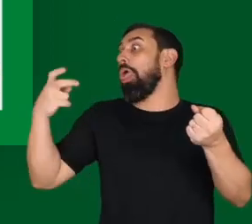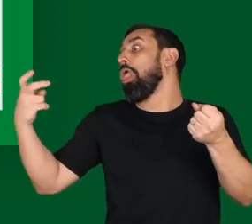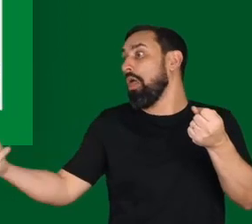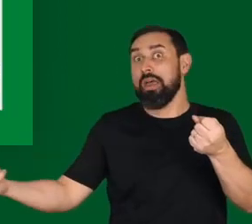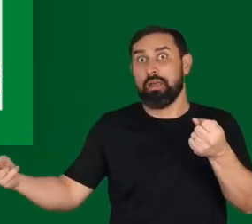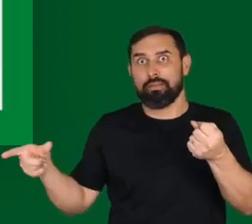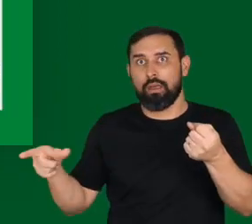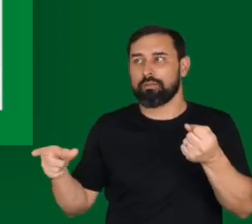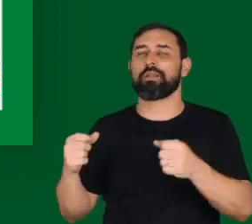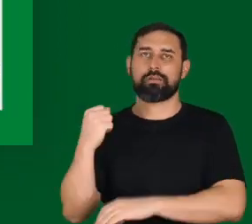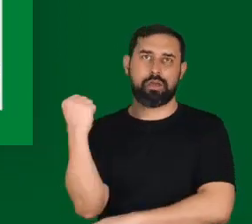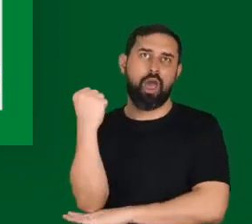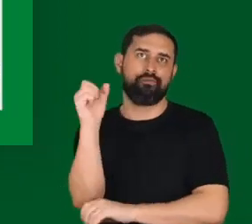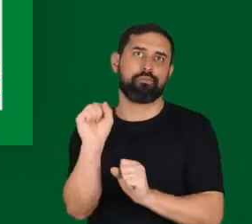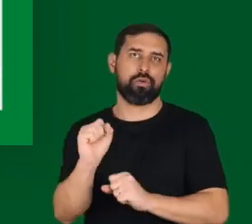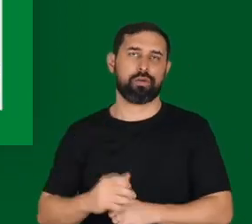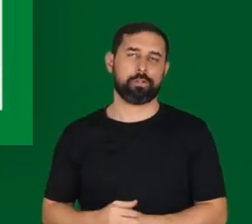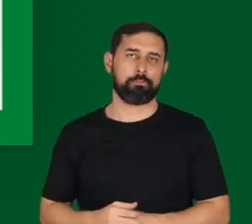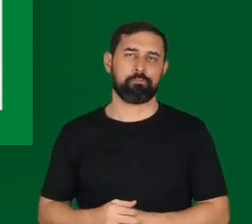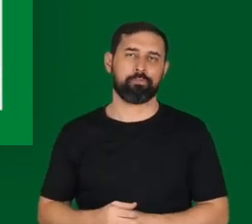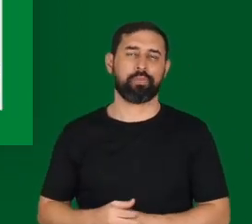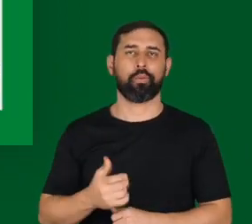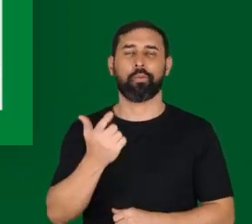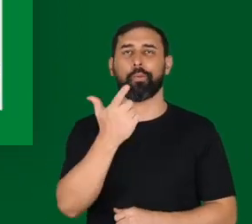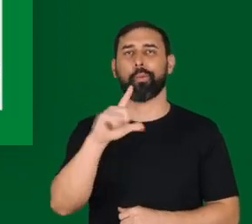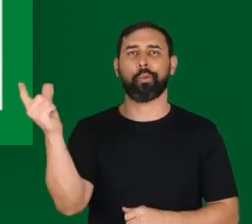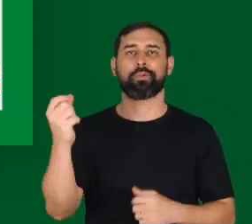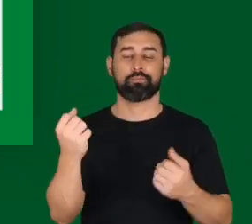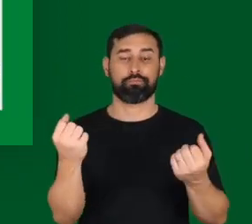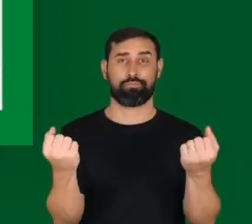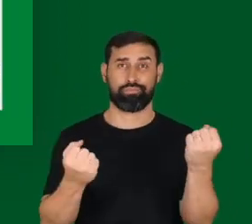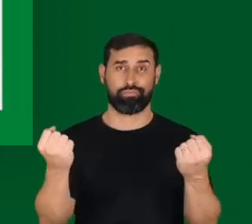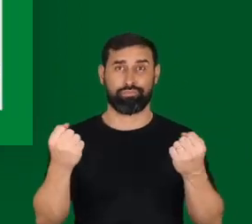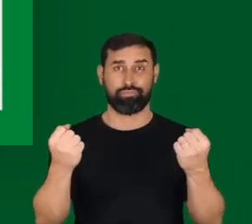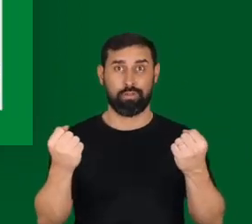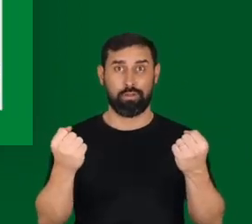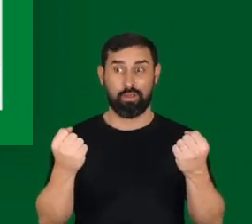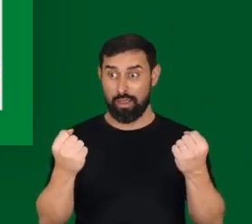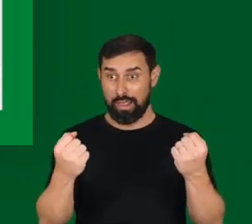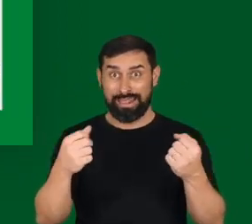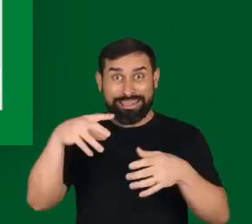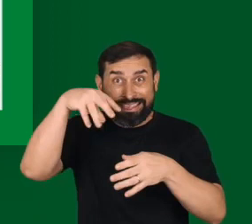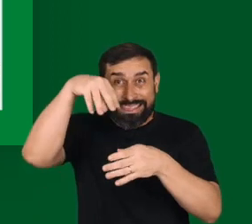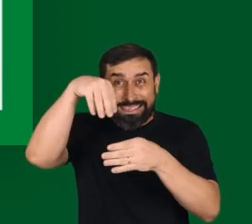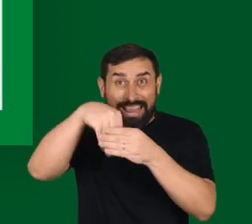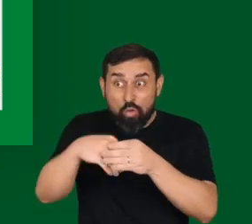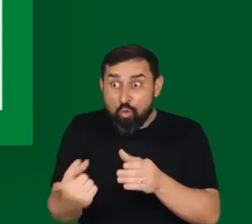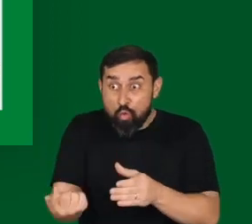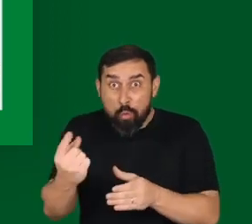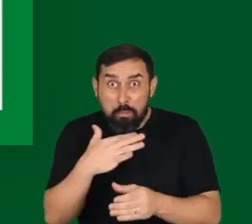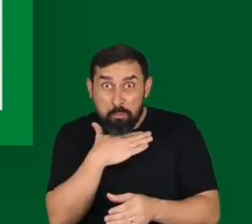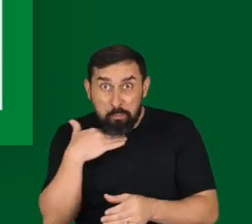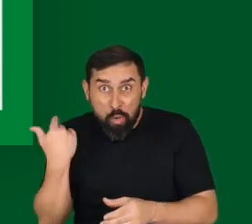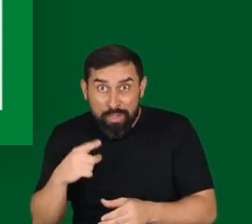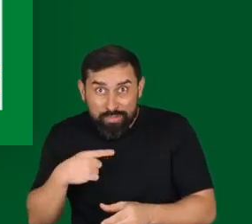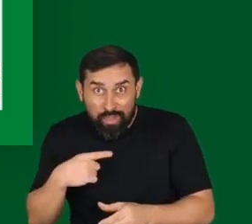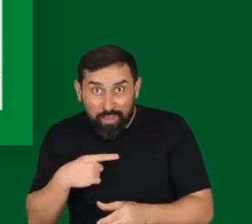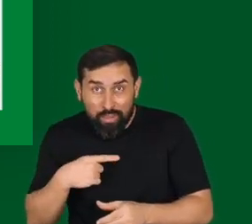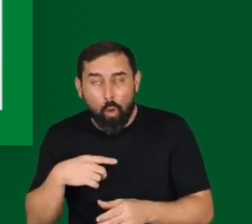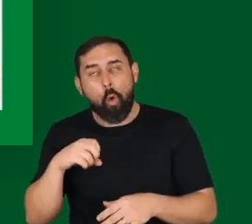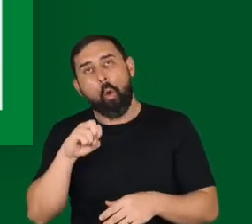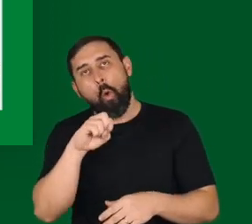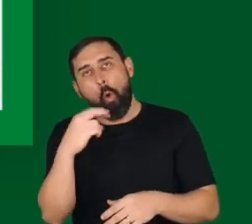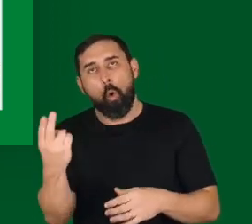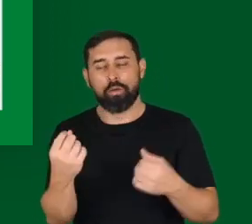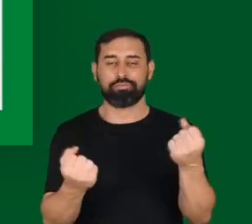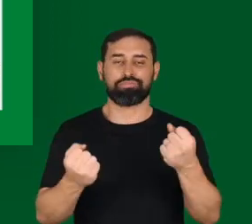do veículo, eu também posso suspeitar de trauma grave. Quando eu tenho morte de um ocupante do veículo, quando a gente